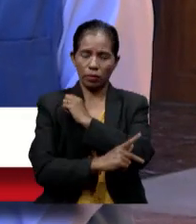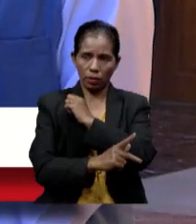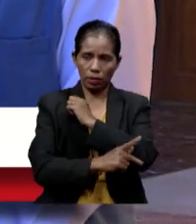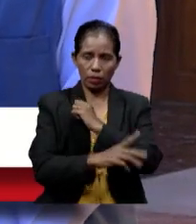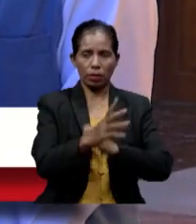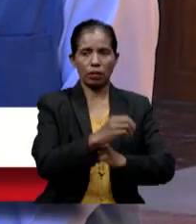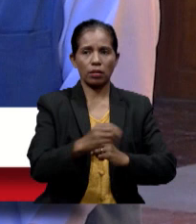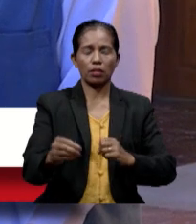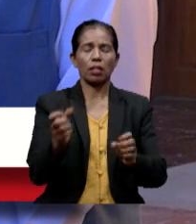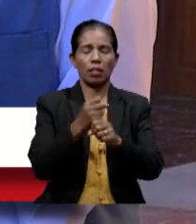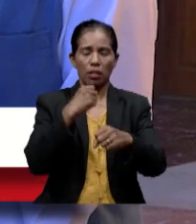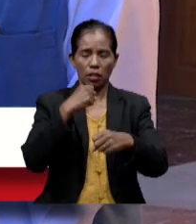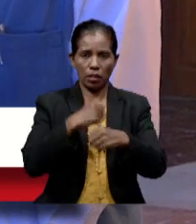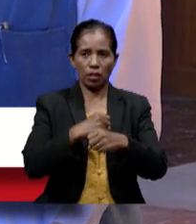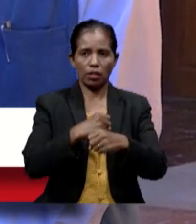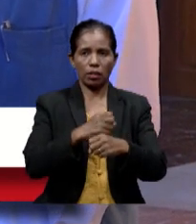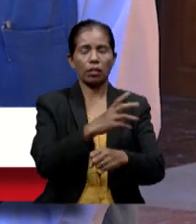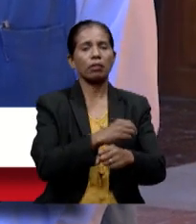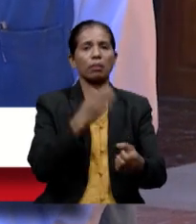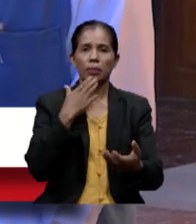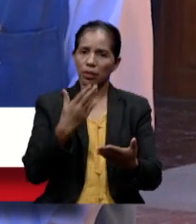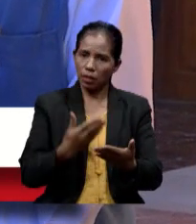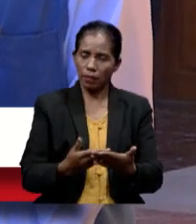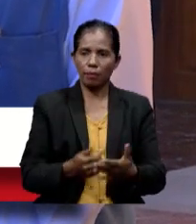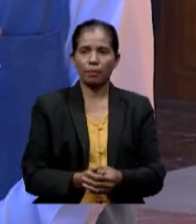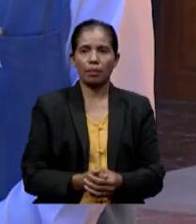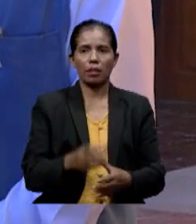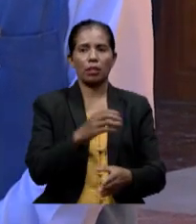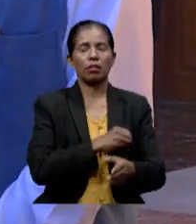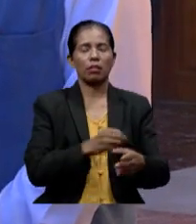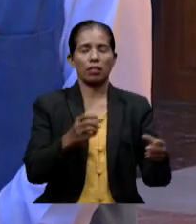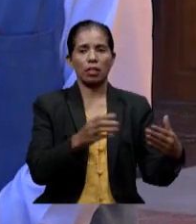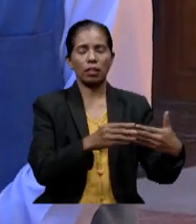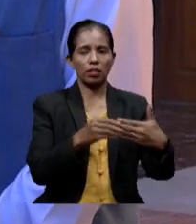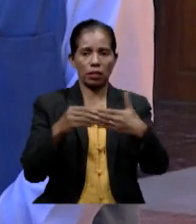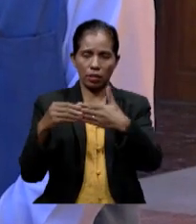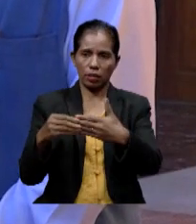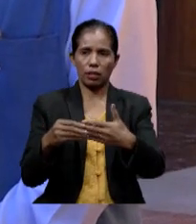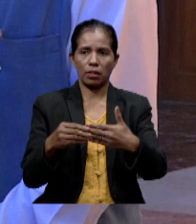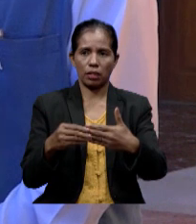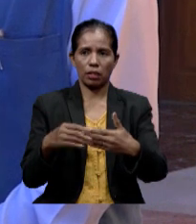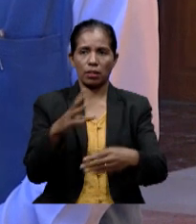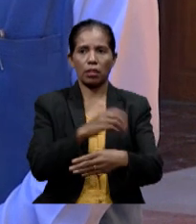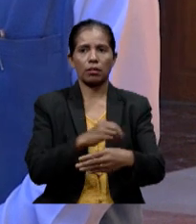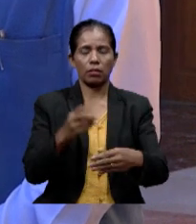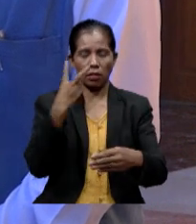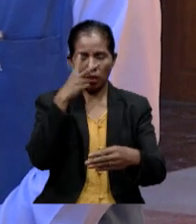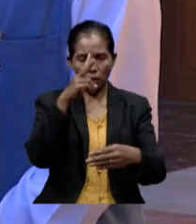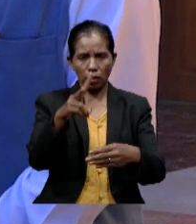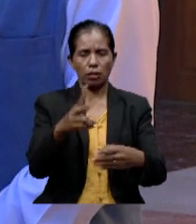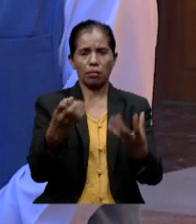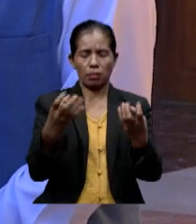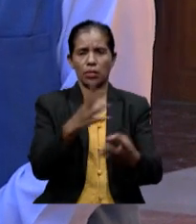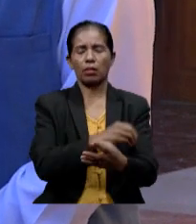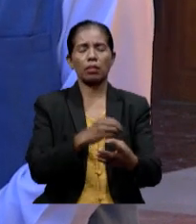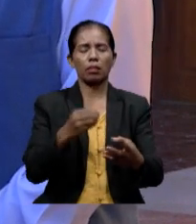agradecer muito esta recepção de hoje e a forma como traçou uma visão muito larga